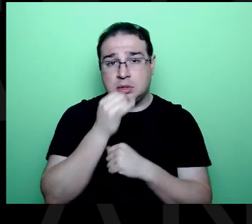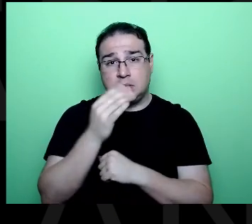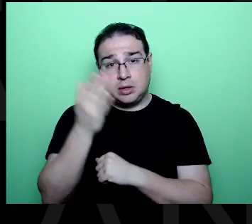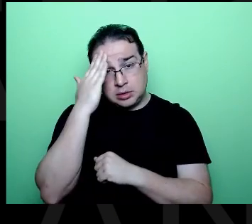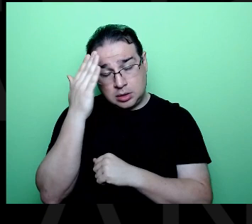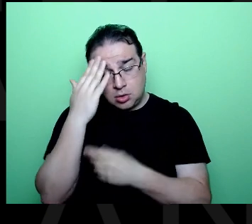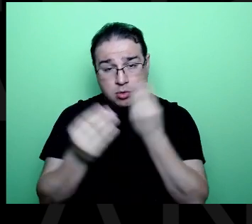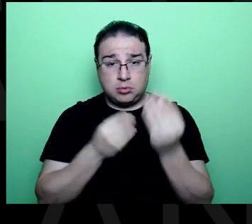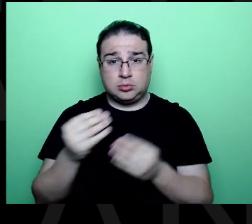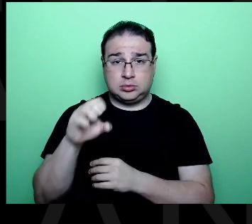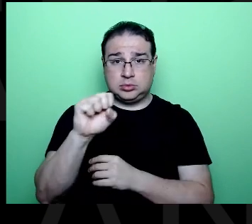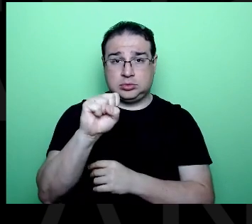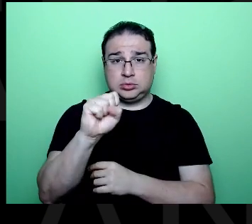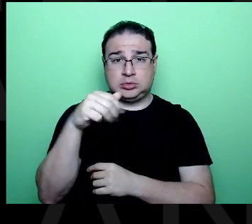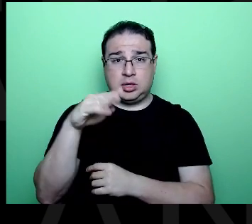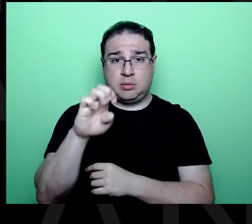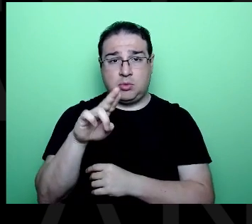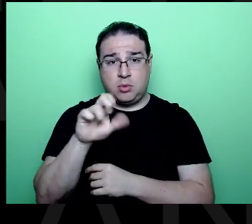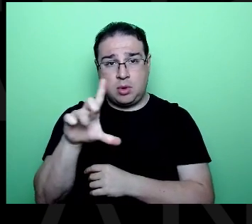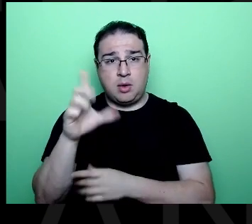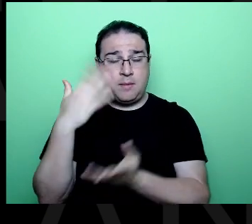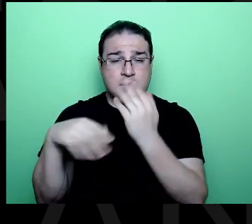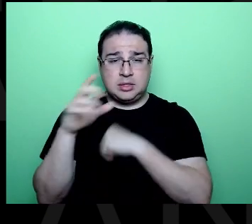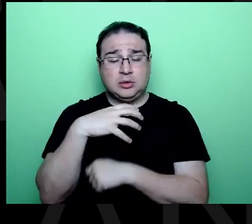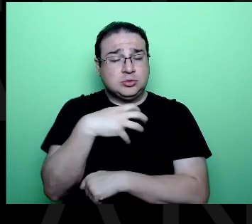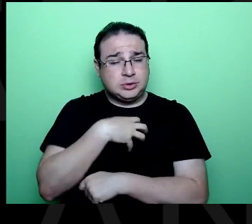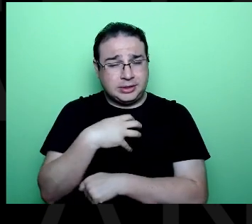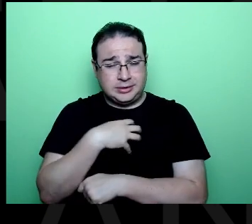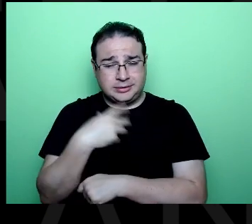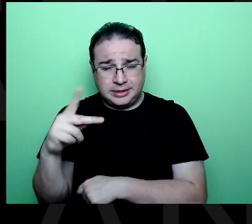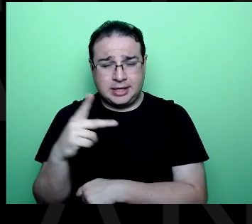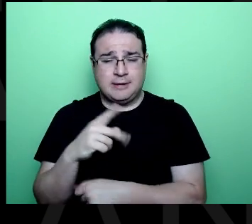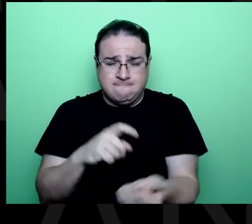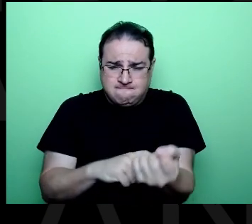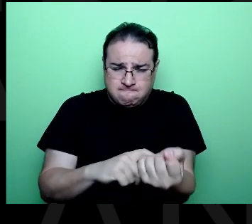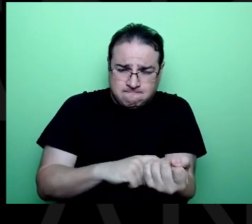Por exemplo, eu sei como Samuel era o